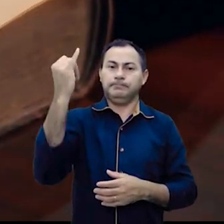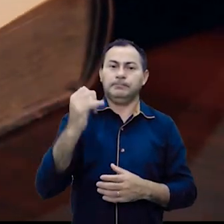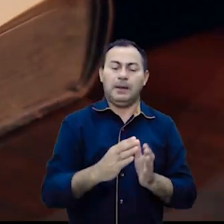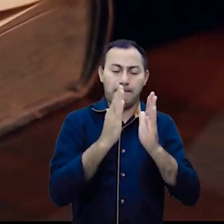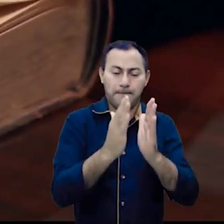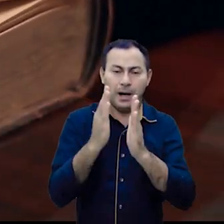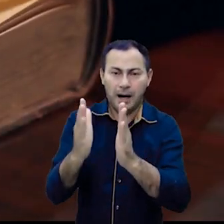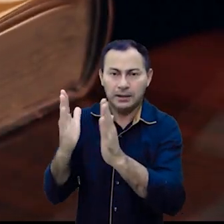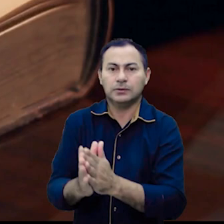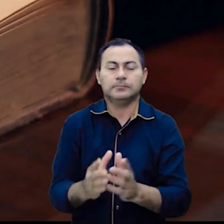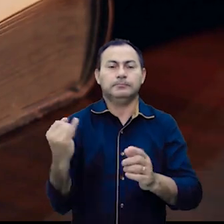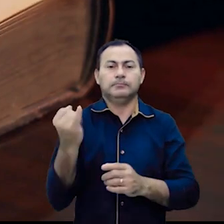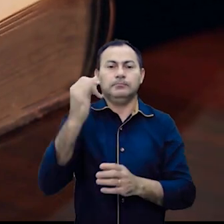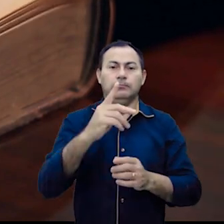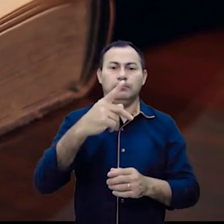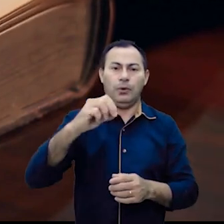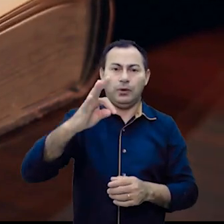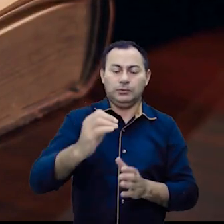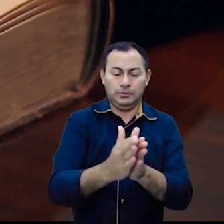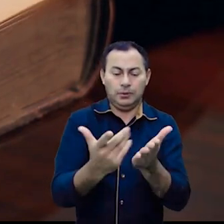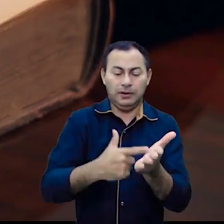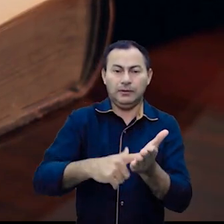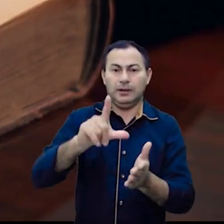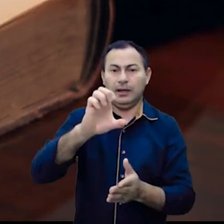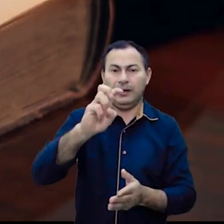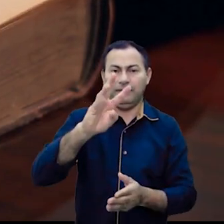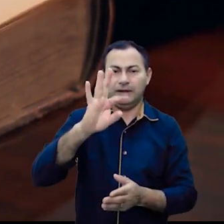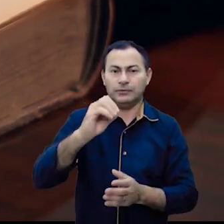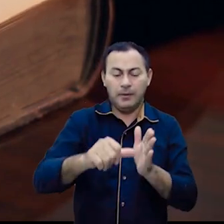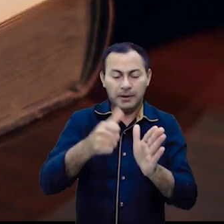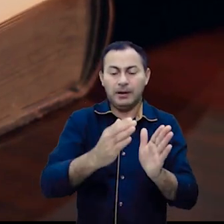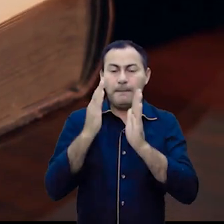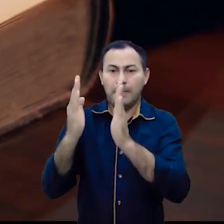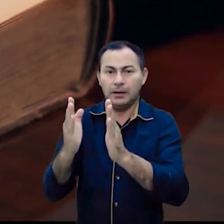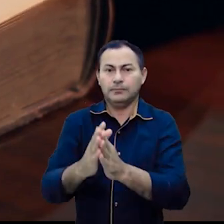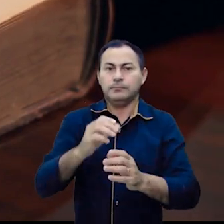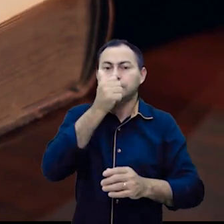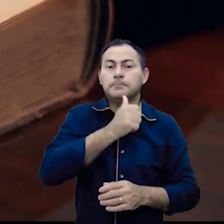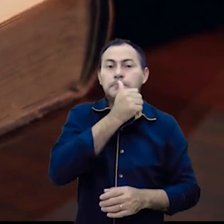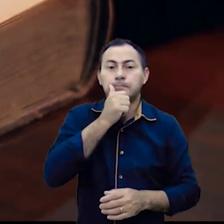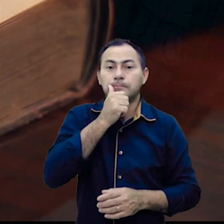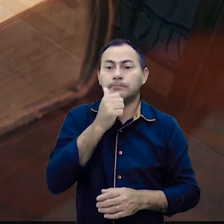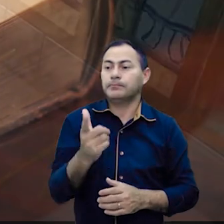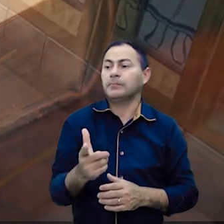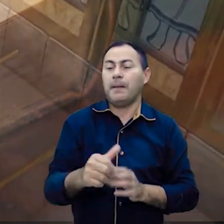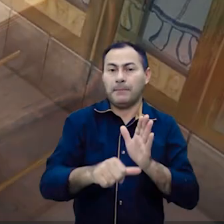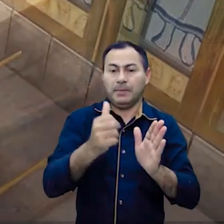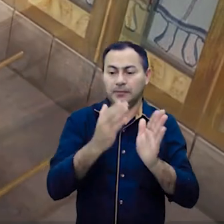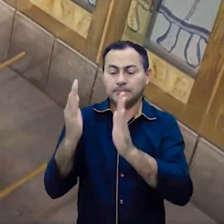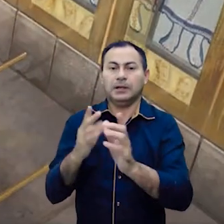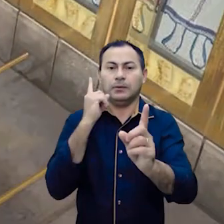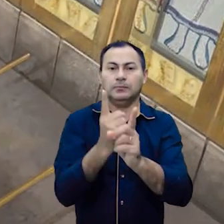importantes partes importantes pontos o livro de por exemplo Olhe para a primeira parte o sacrifício